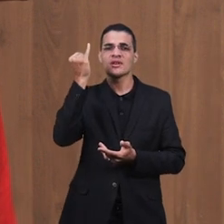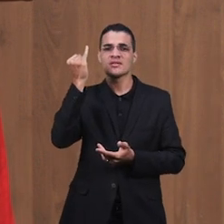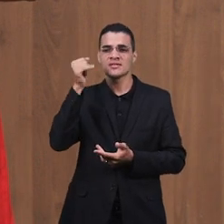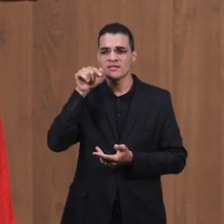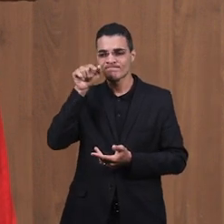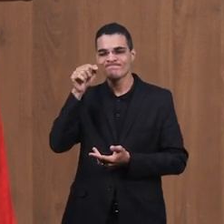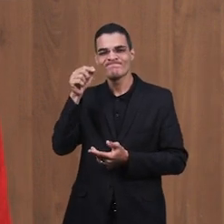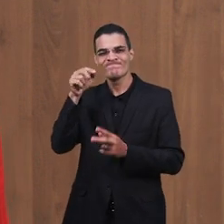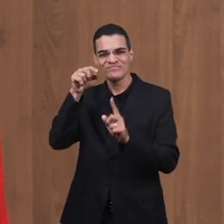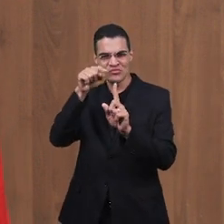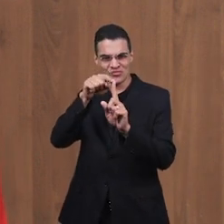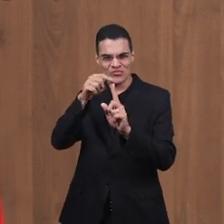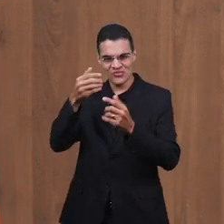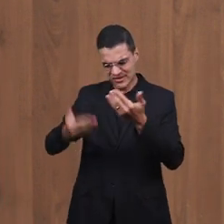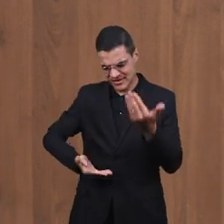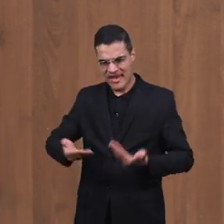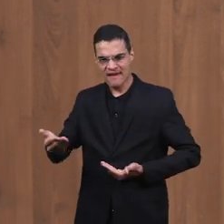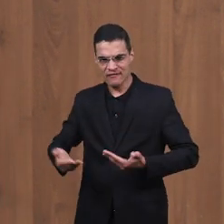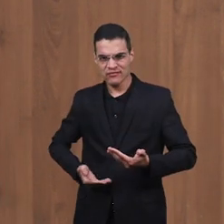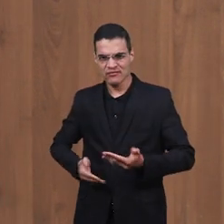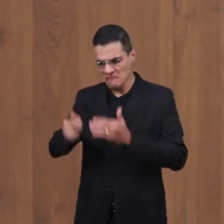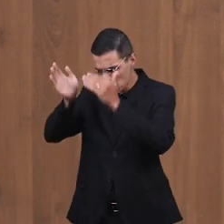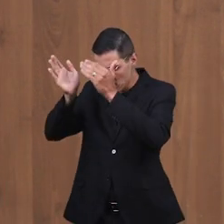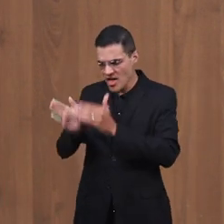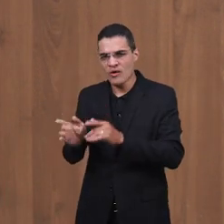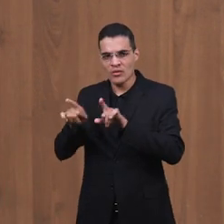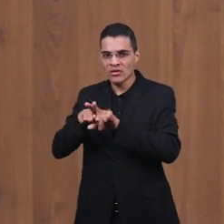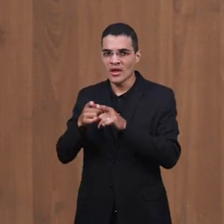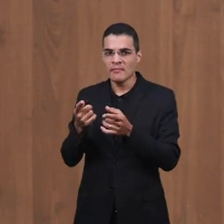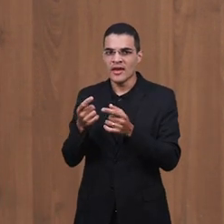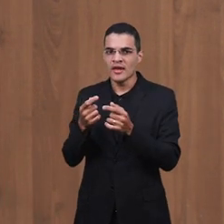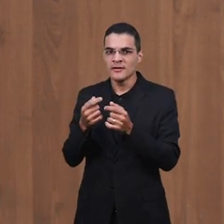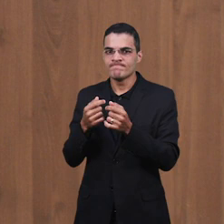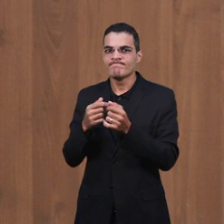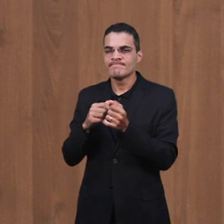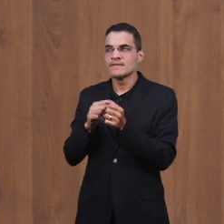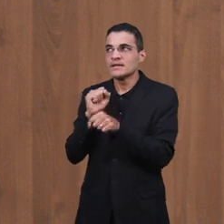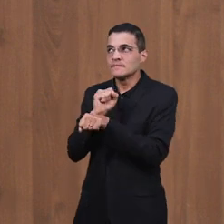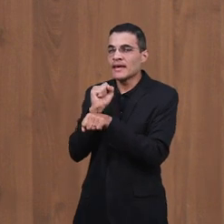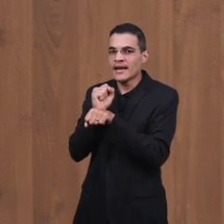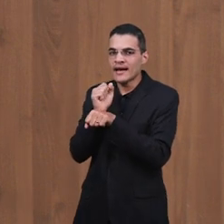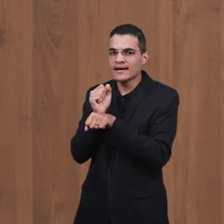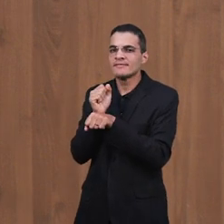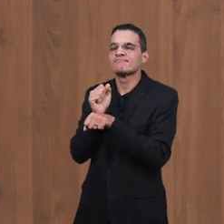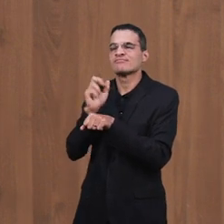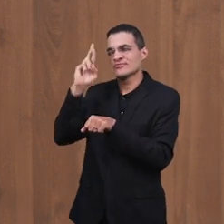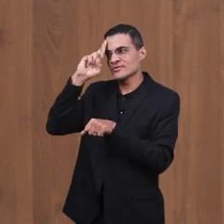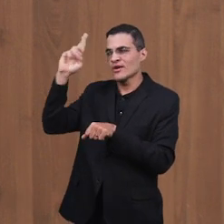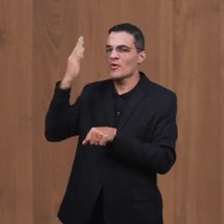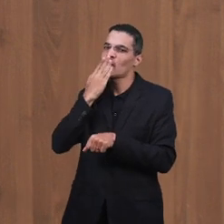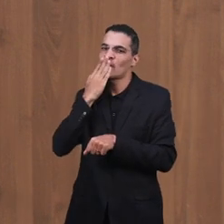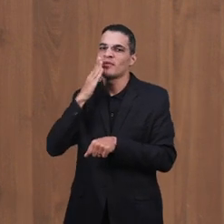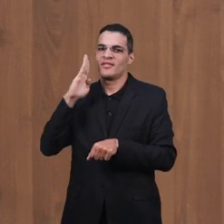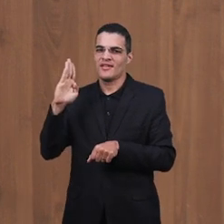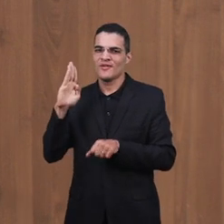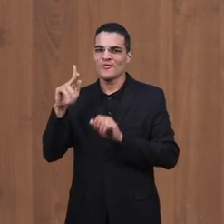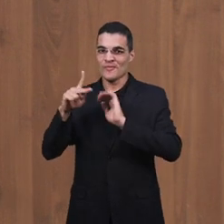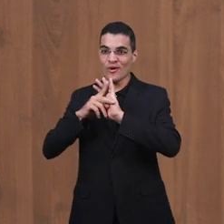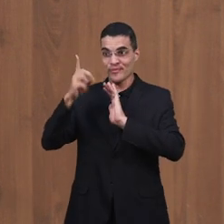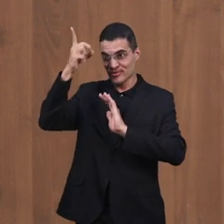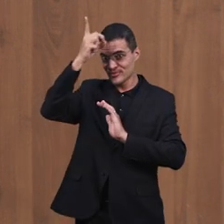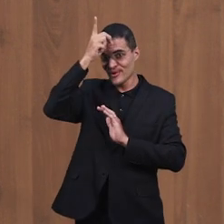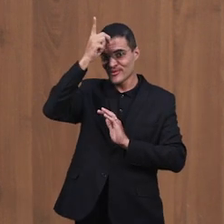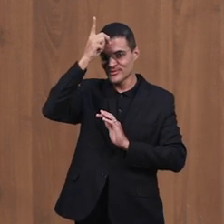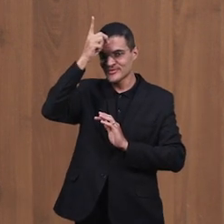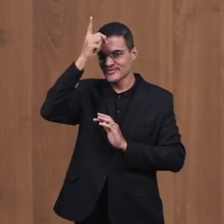do servo ser fiel ao Senhor e guardar as promessas que ele nos faz através dos